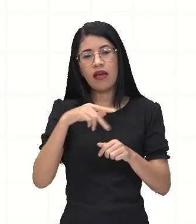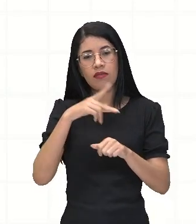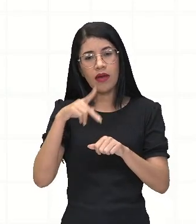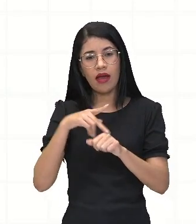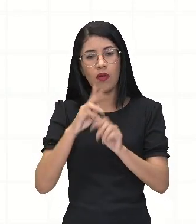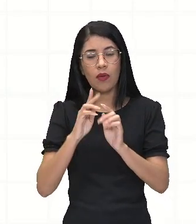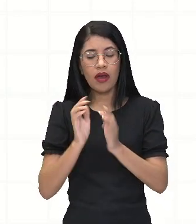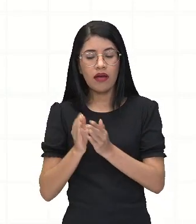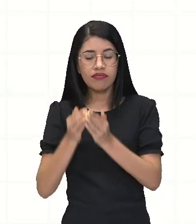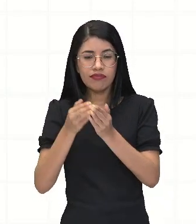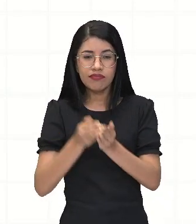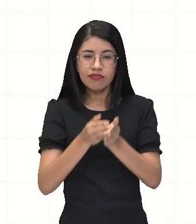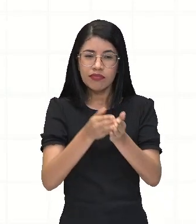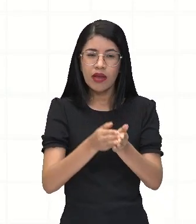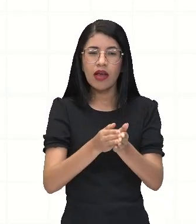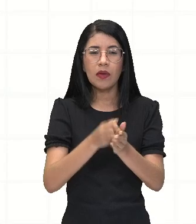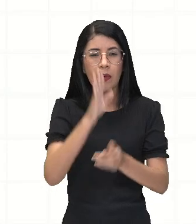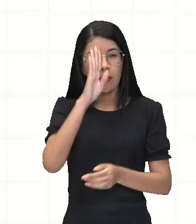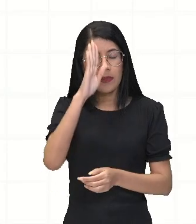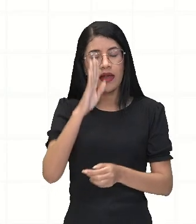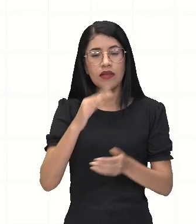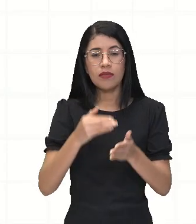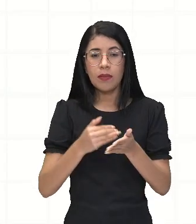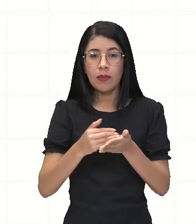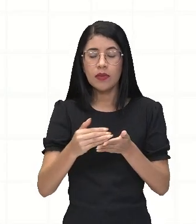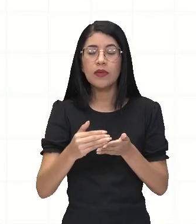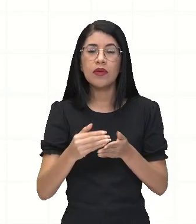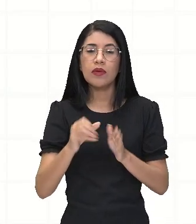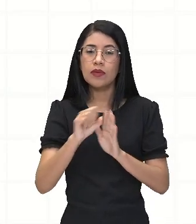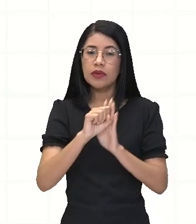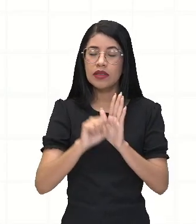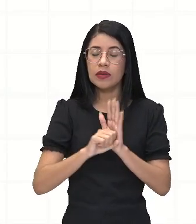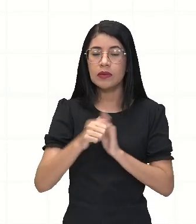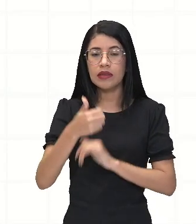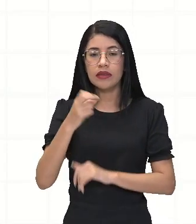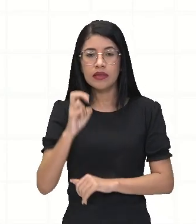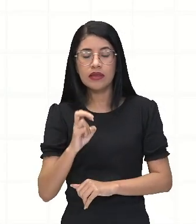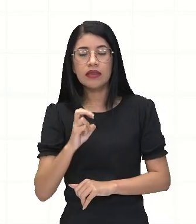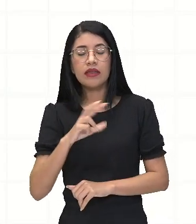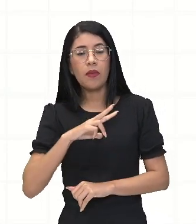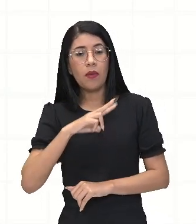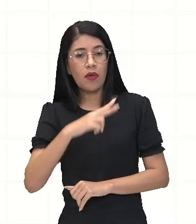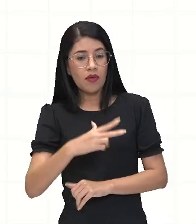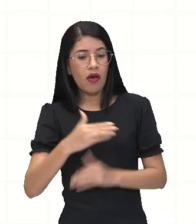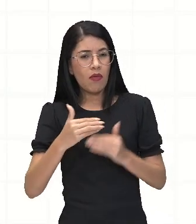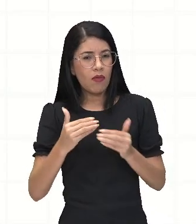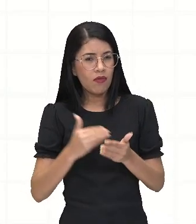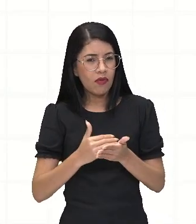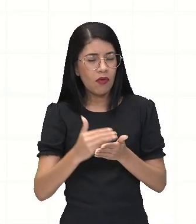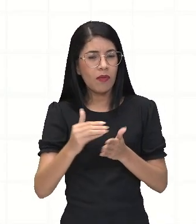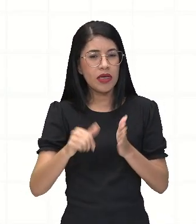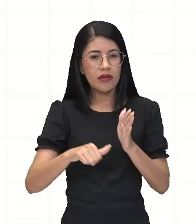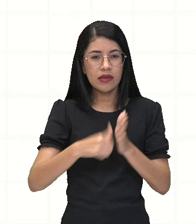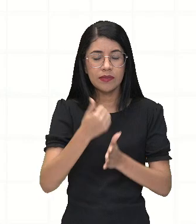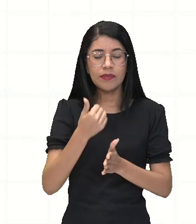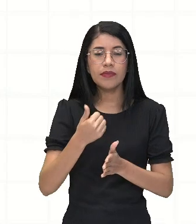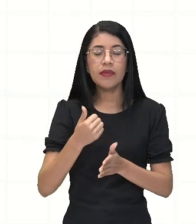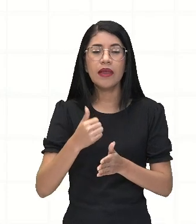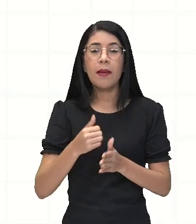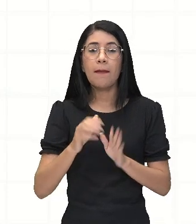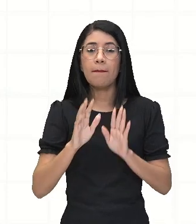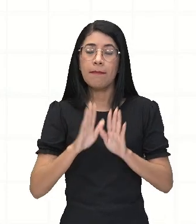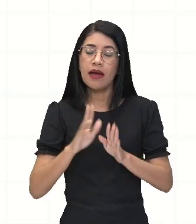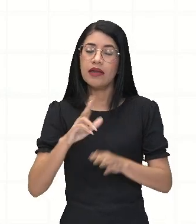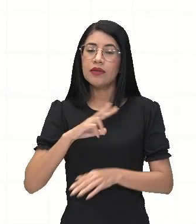grandes navegações a partir do século XV. Portugal sai na frente nesse processo, no entanto, os